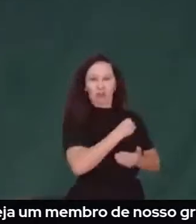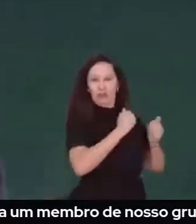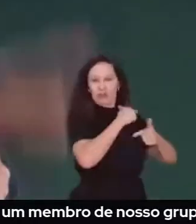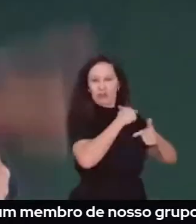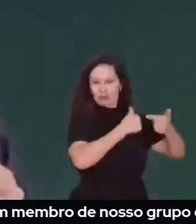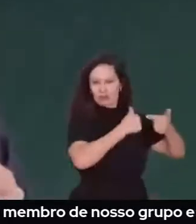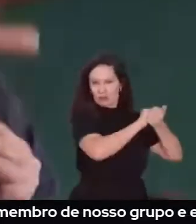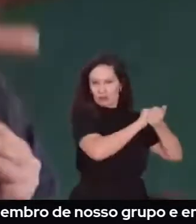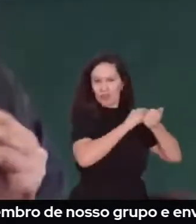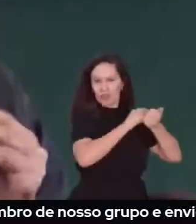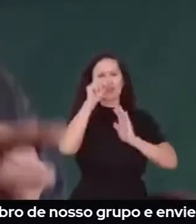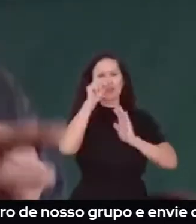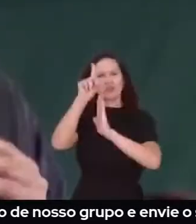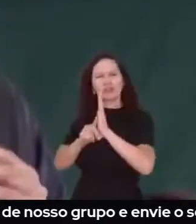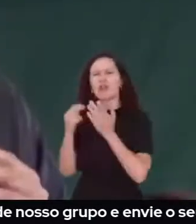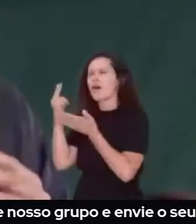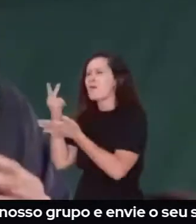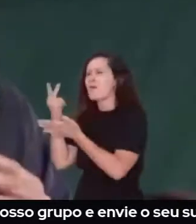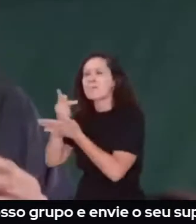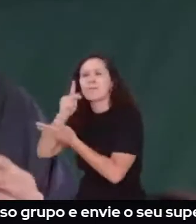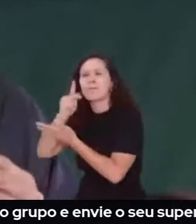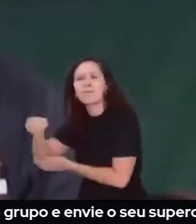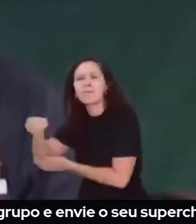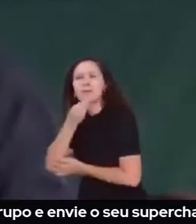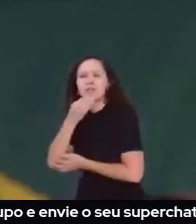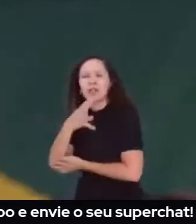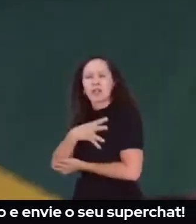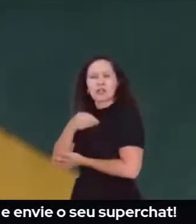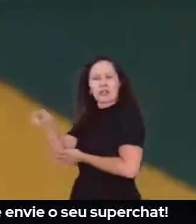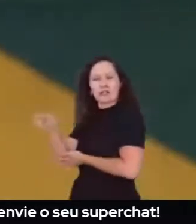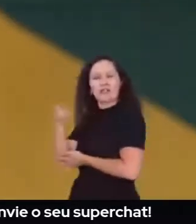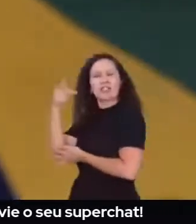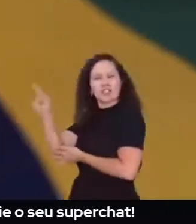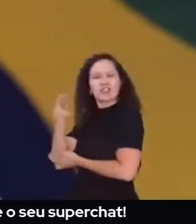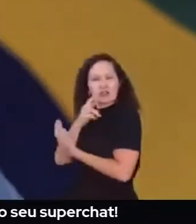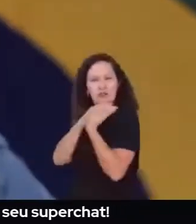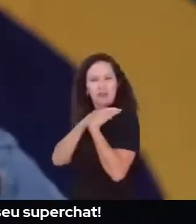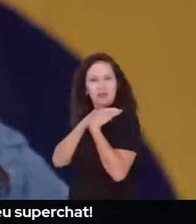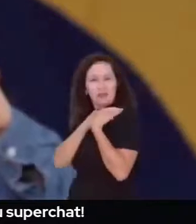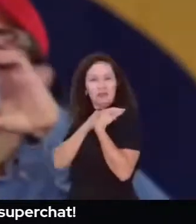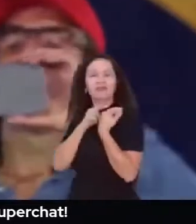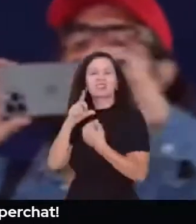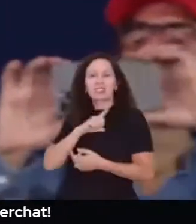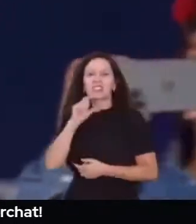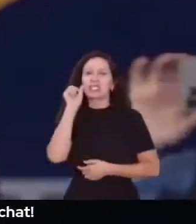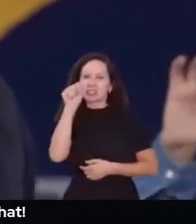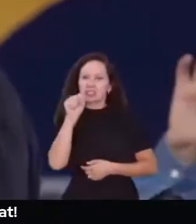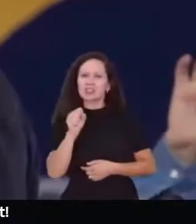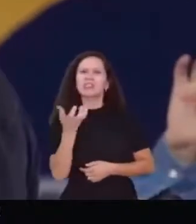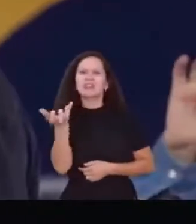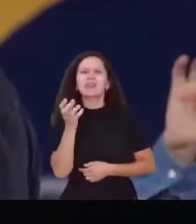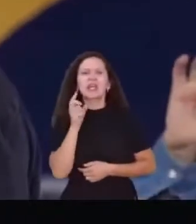mesma oportunidade que a filha da sua patroa. E aí eu quero ver nessa disputa quem é melhor.